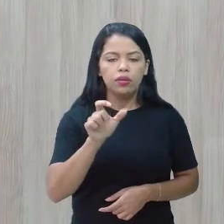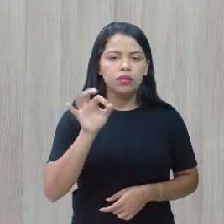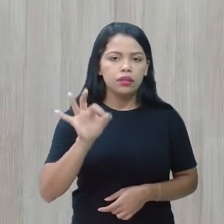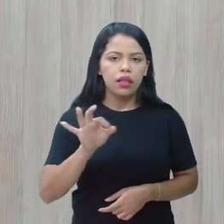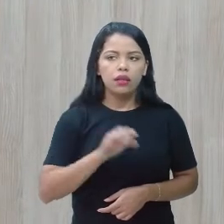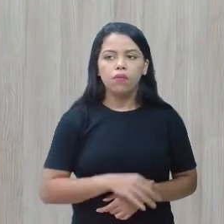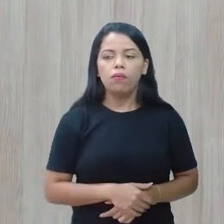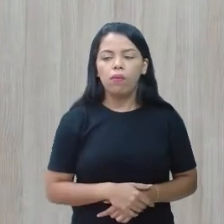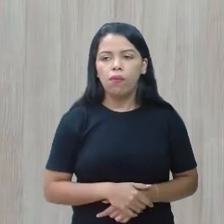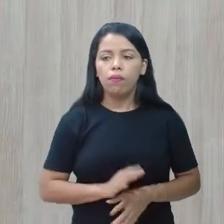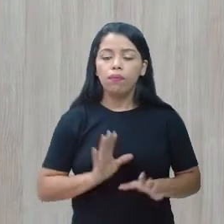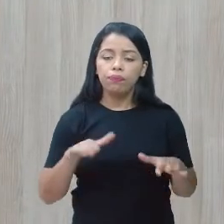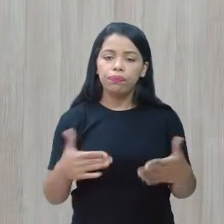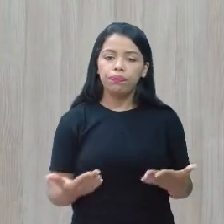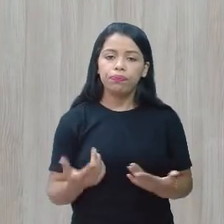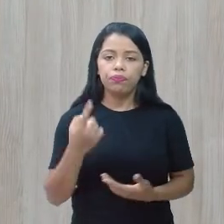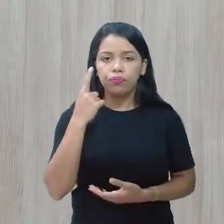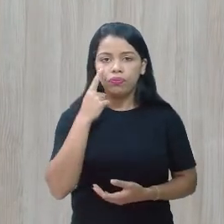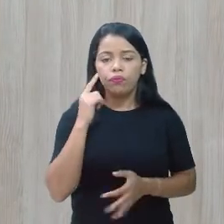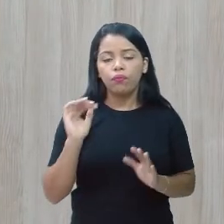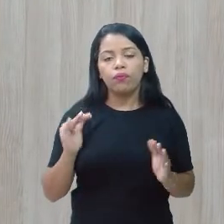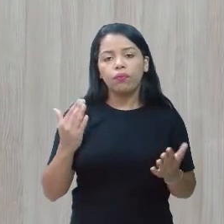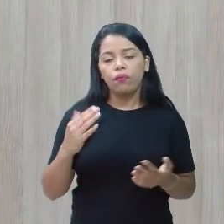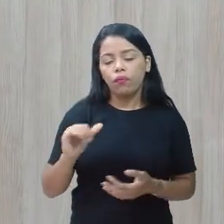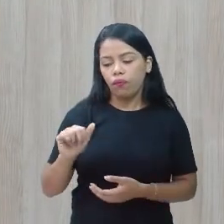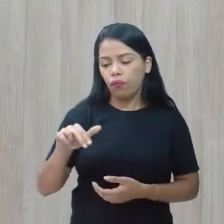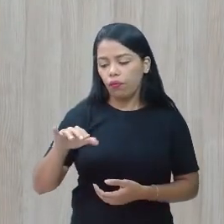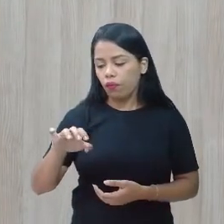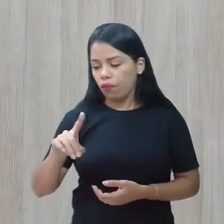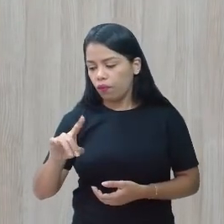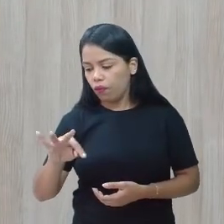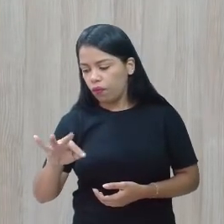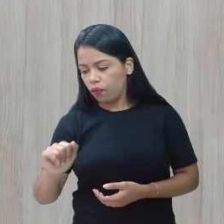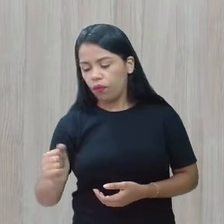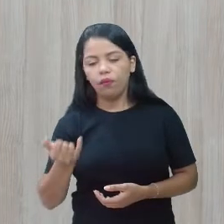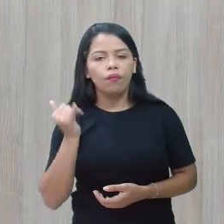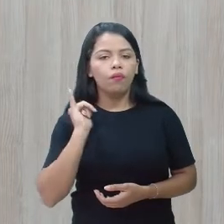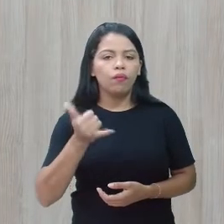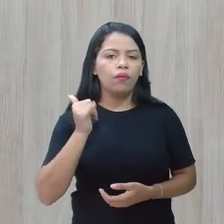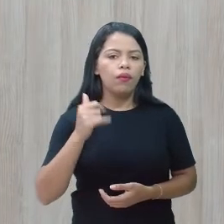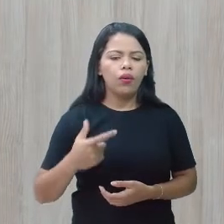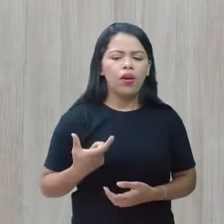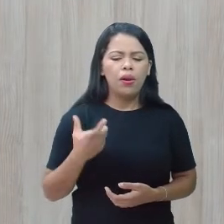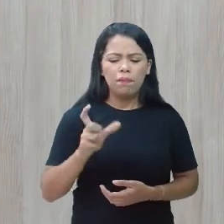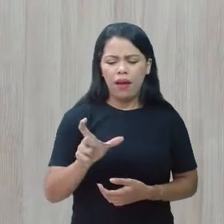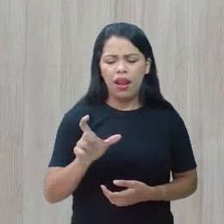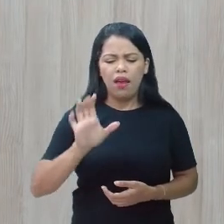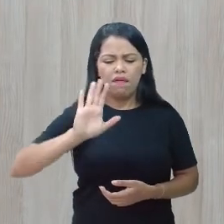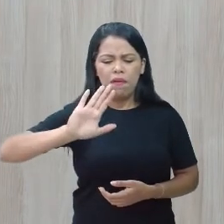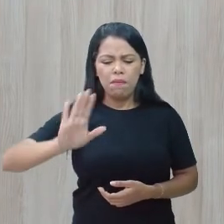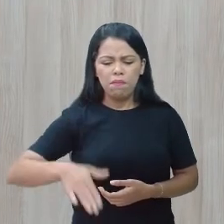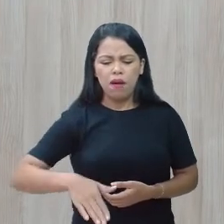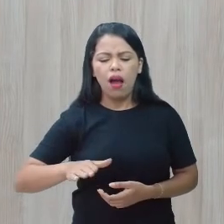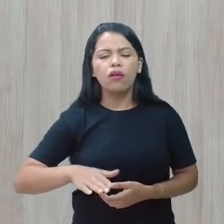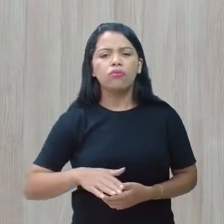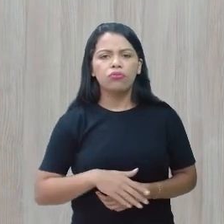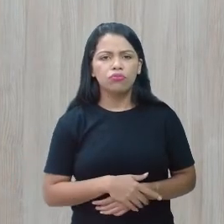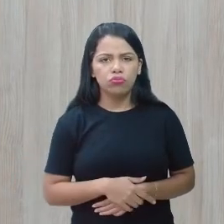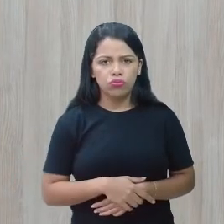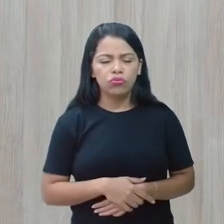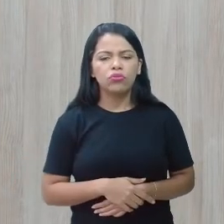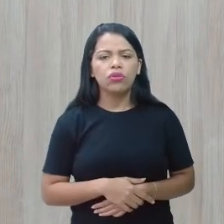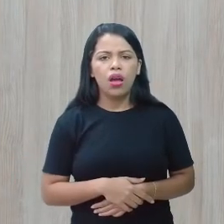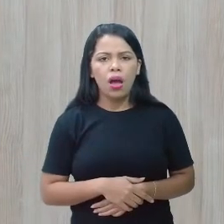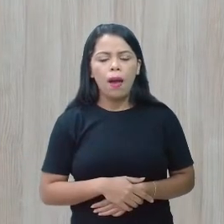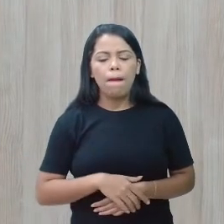uma anedota ela é contada, não é, com palavras de baixo calão, muitos se divertem. Mas e